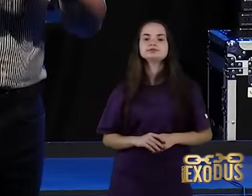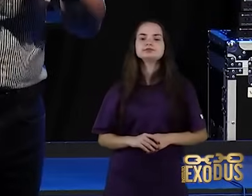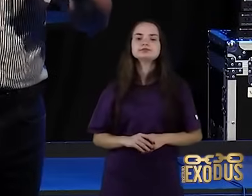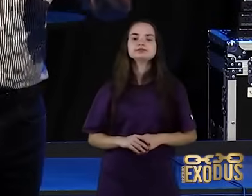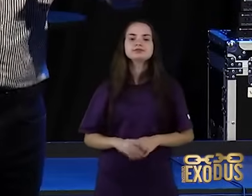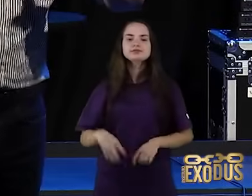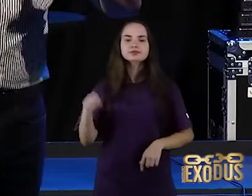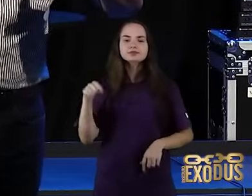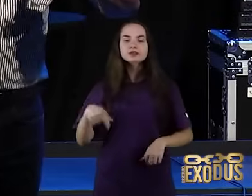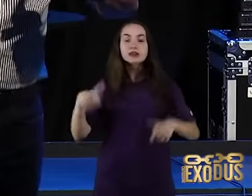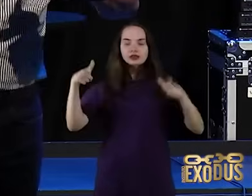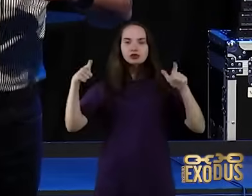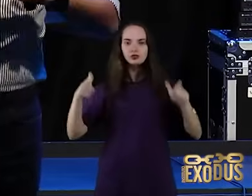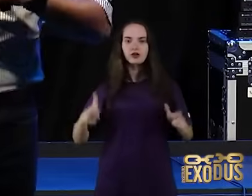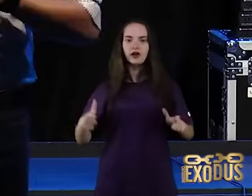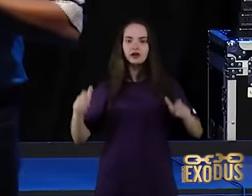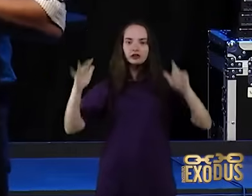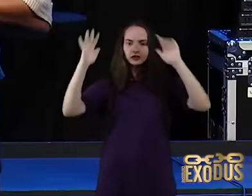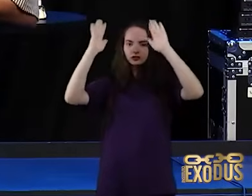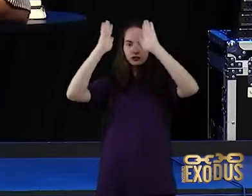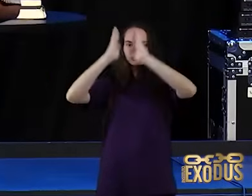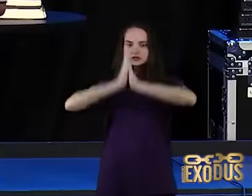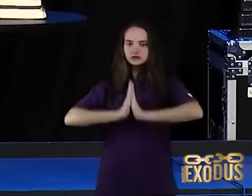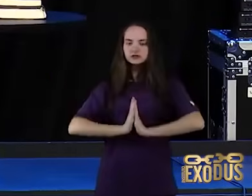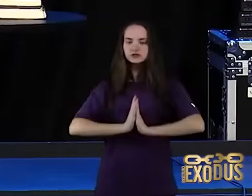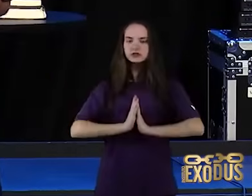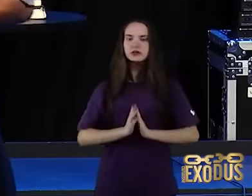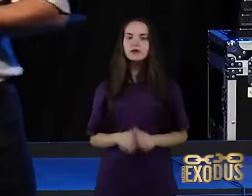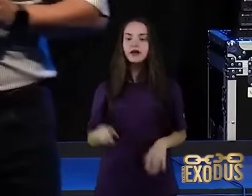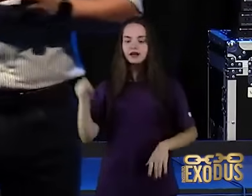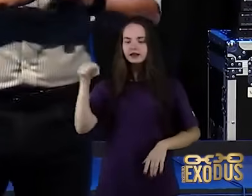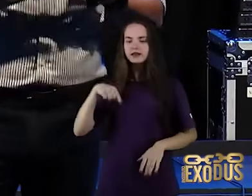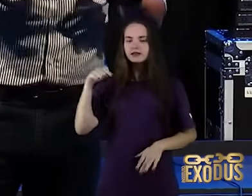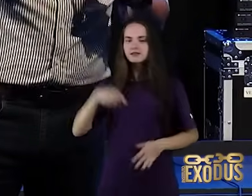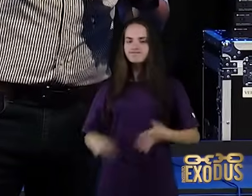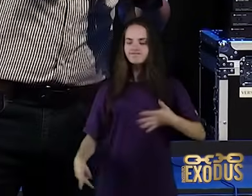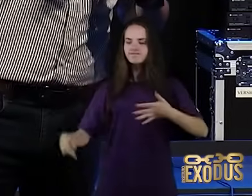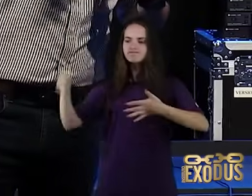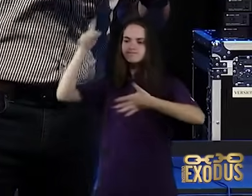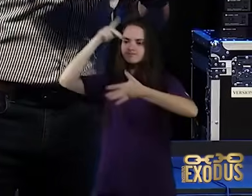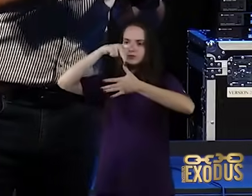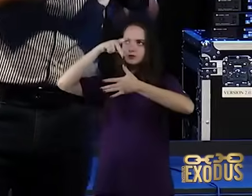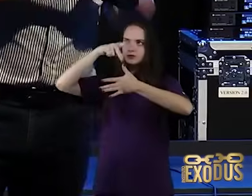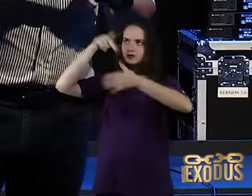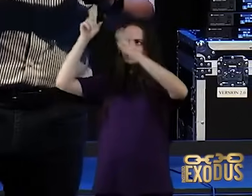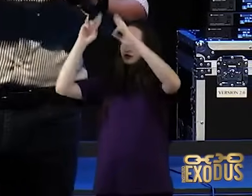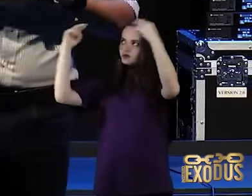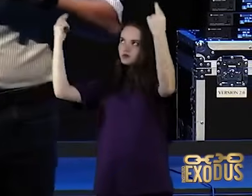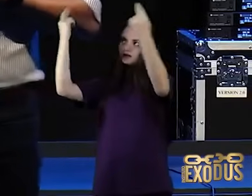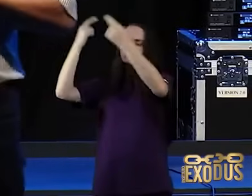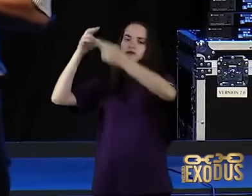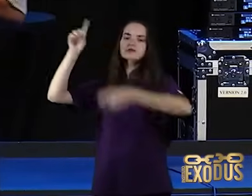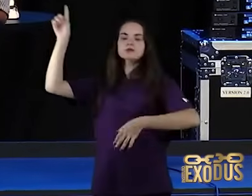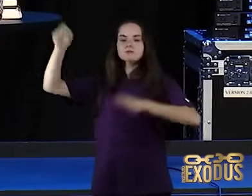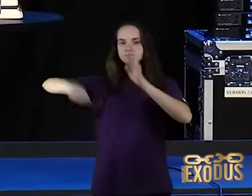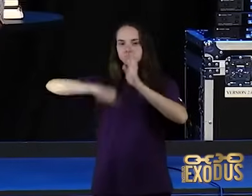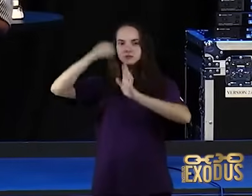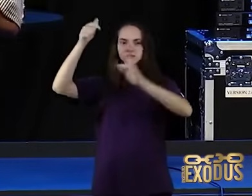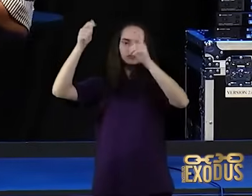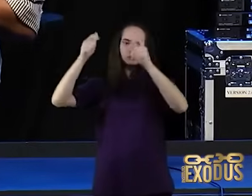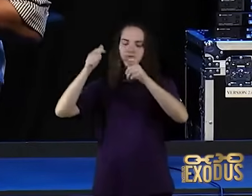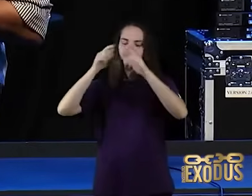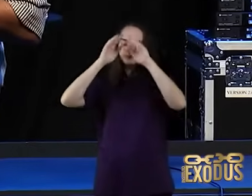lugar da gente dizer que aqui a gente coloca o reino Deus primeiro lugar número quatro